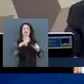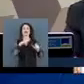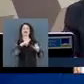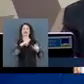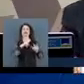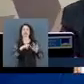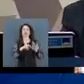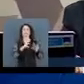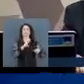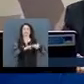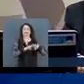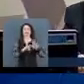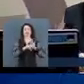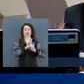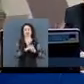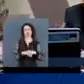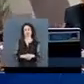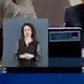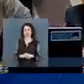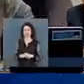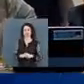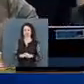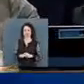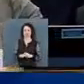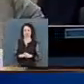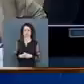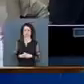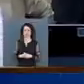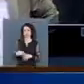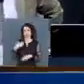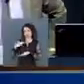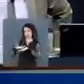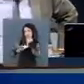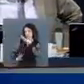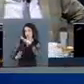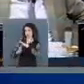presidente. O senhor ainda tem 3 minutos.